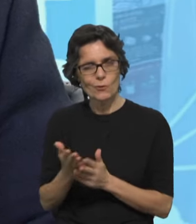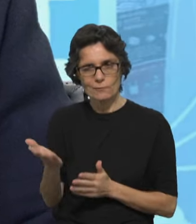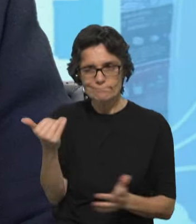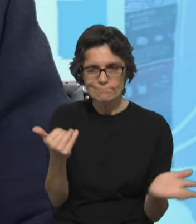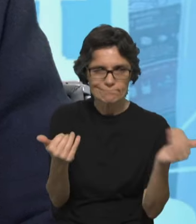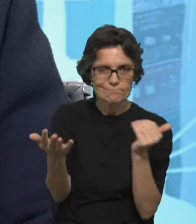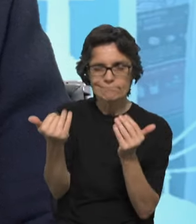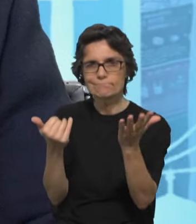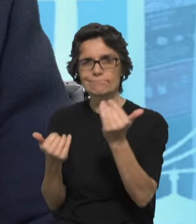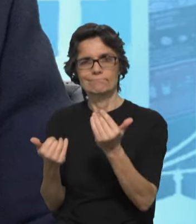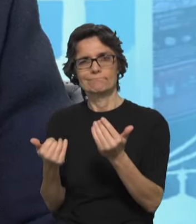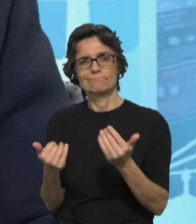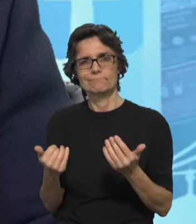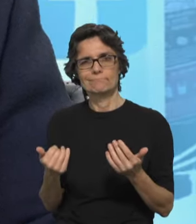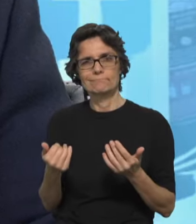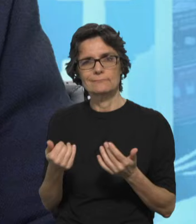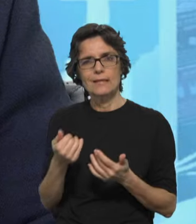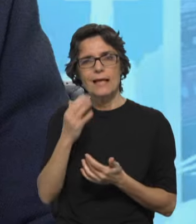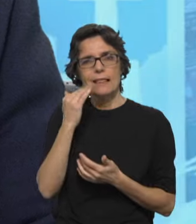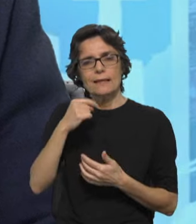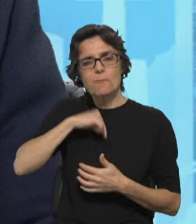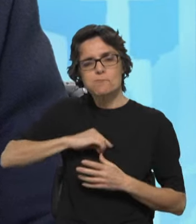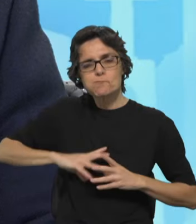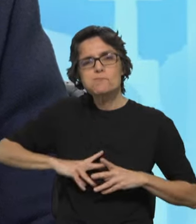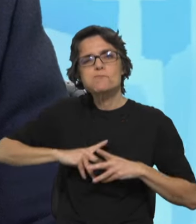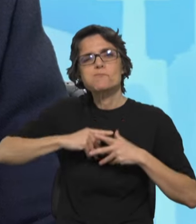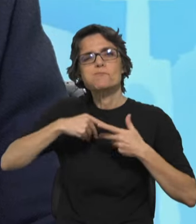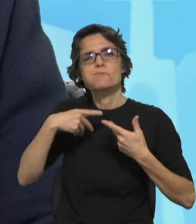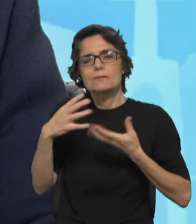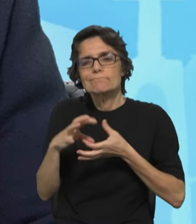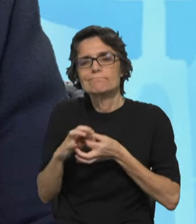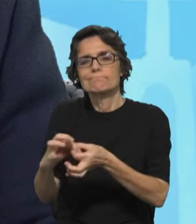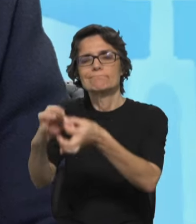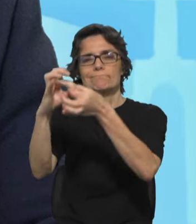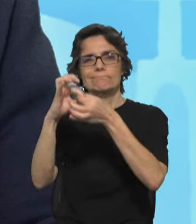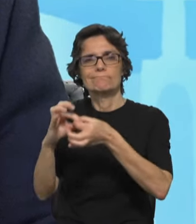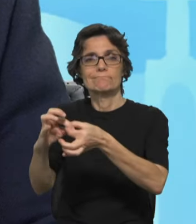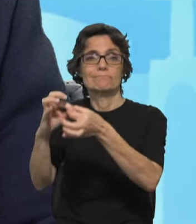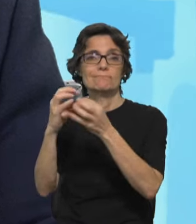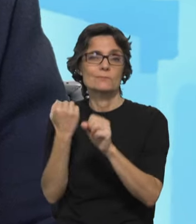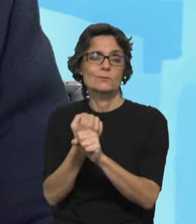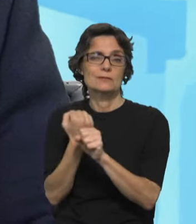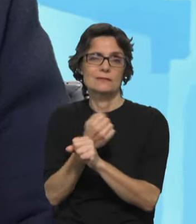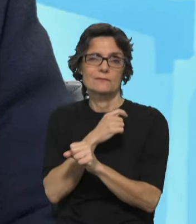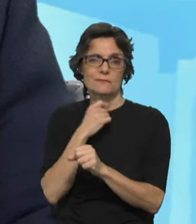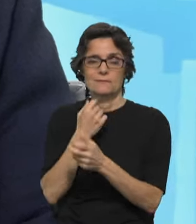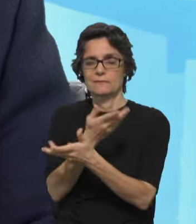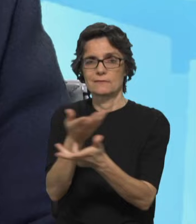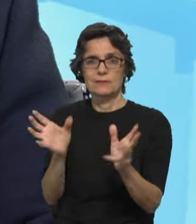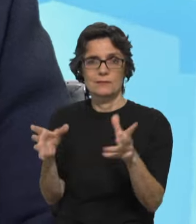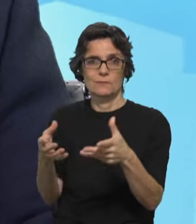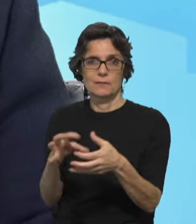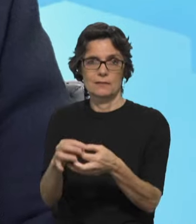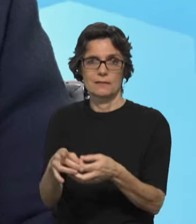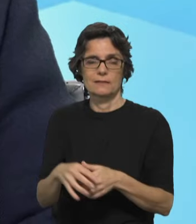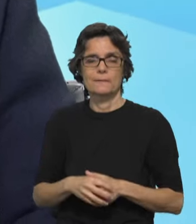e de motivar as pessoas para o seguirem no serviço generoso às comunidades. Nós